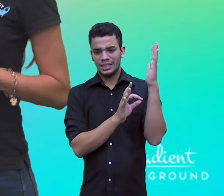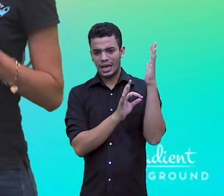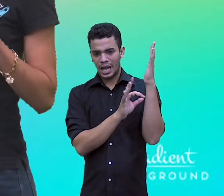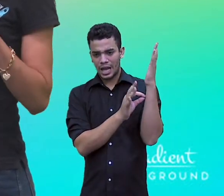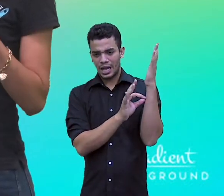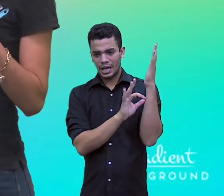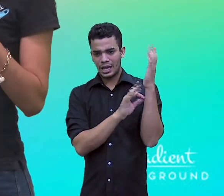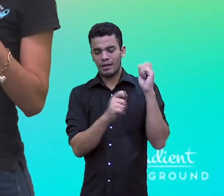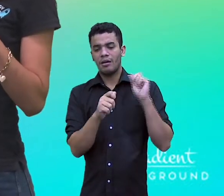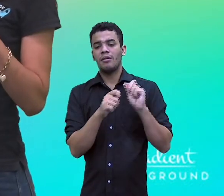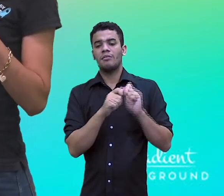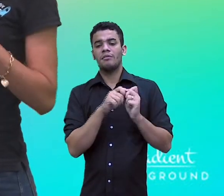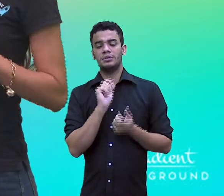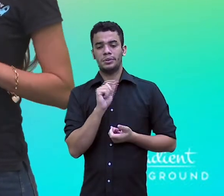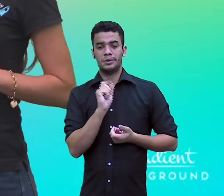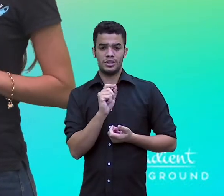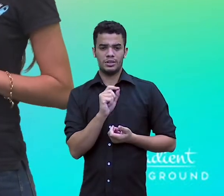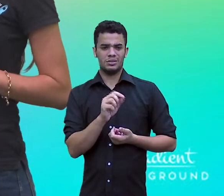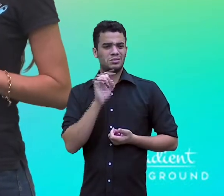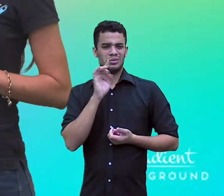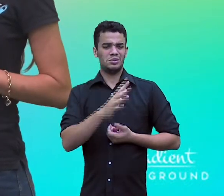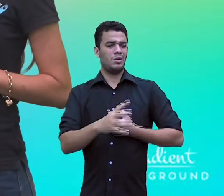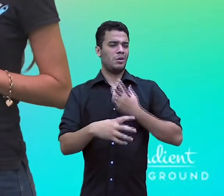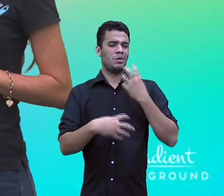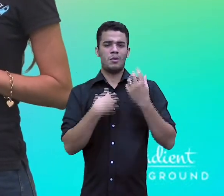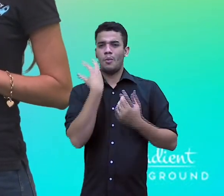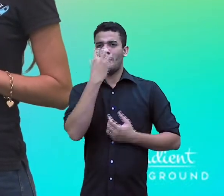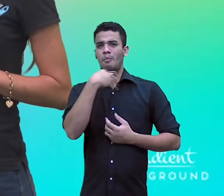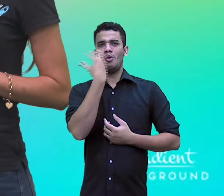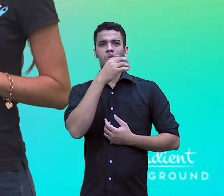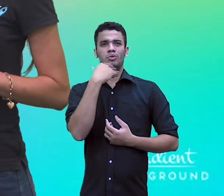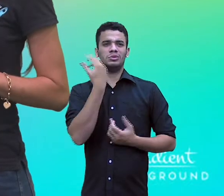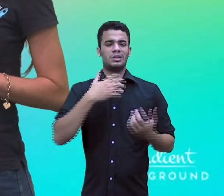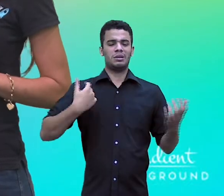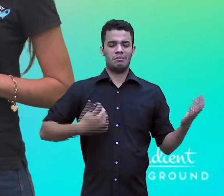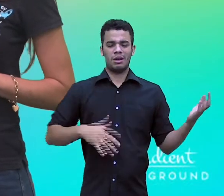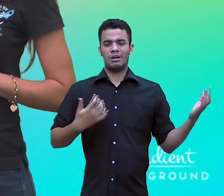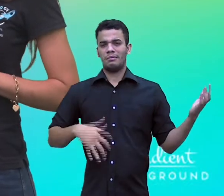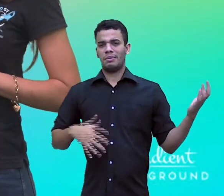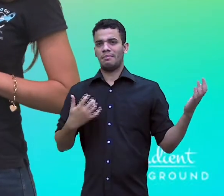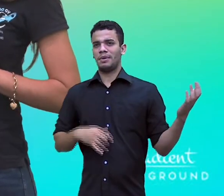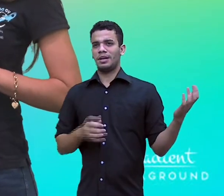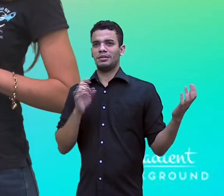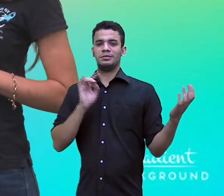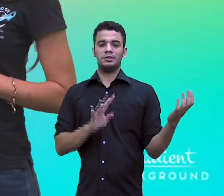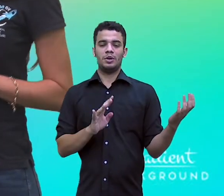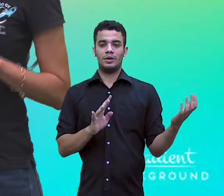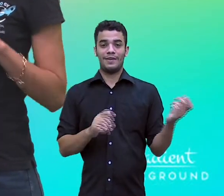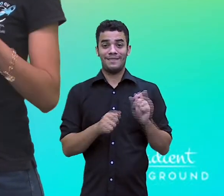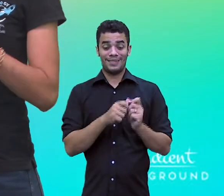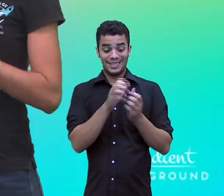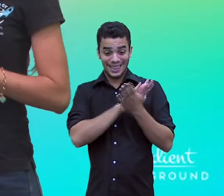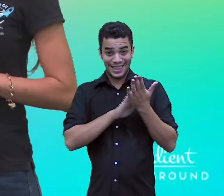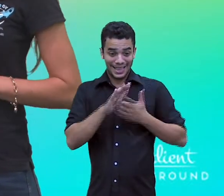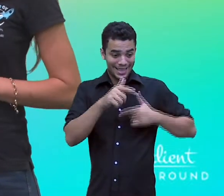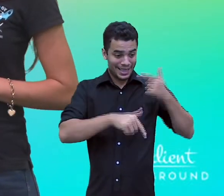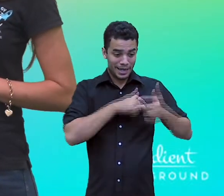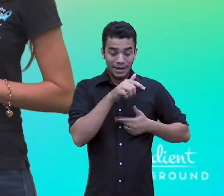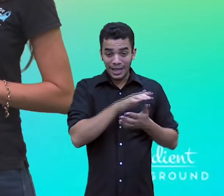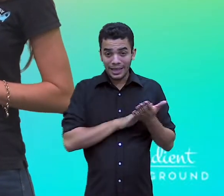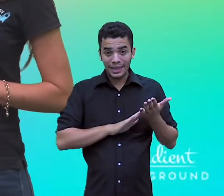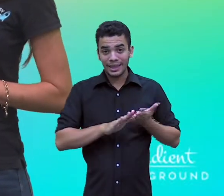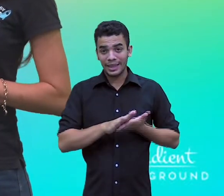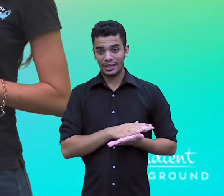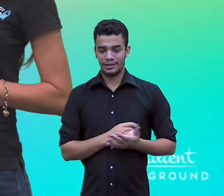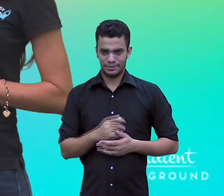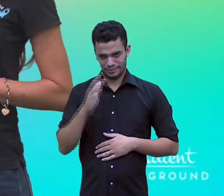verão e ficou sem comida no inverno. Essas foram as